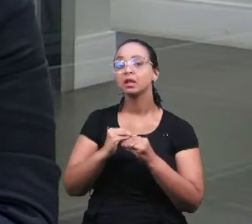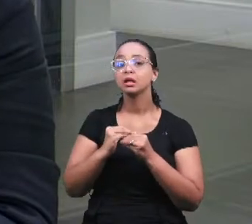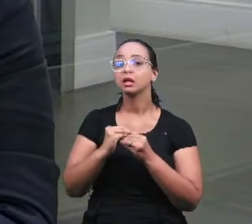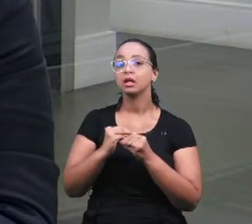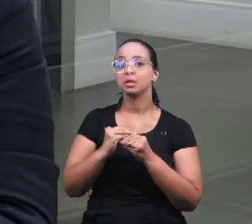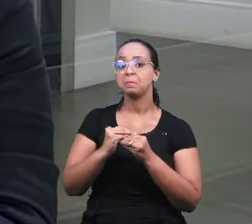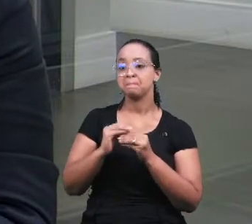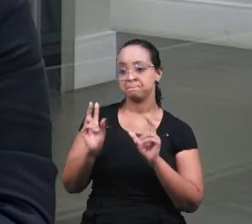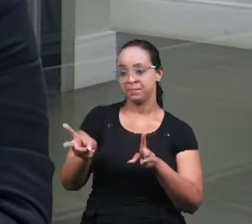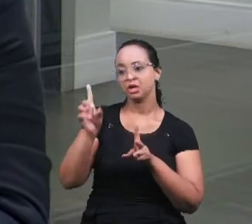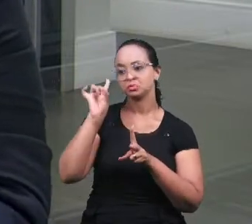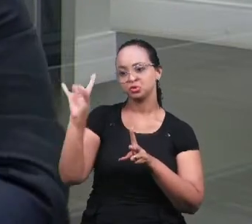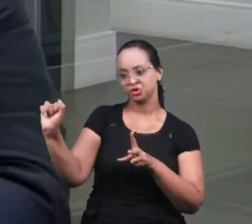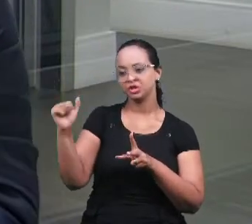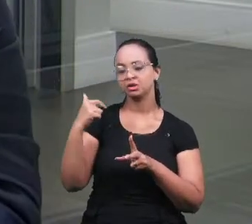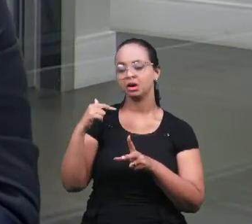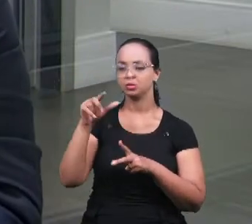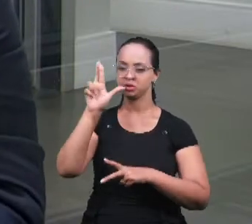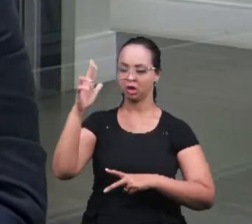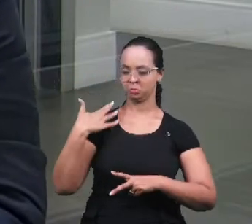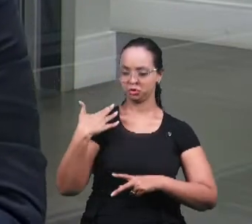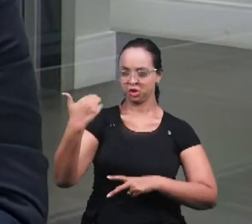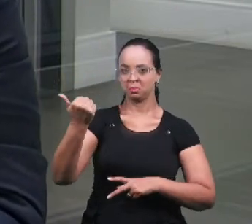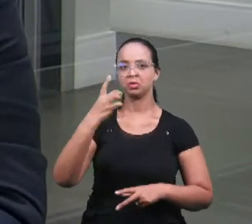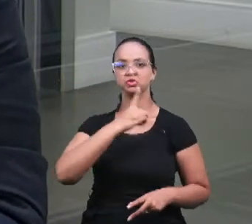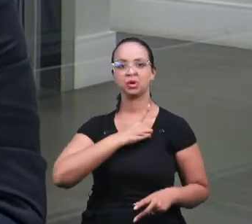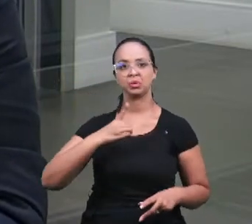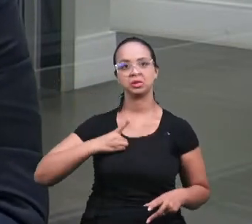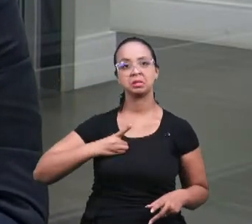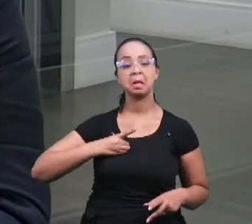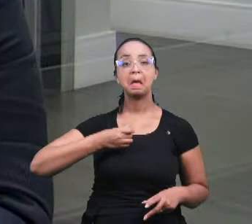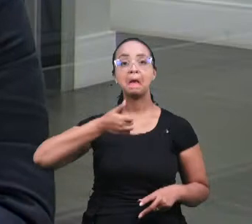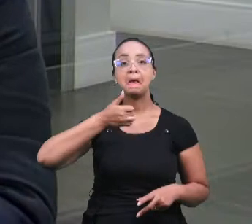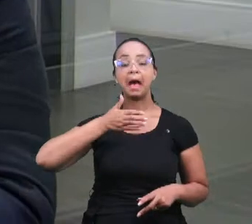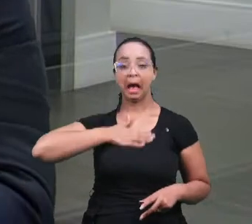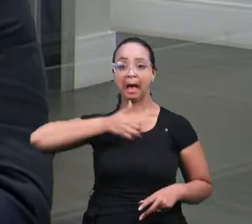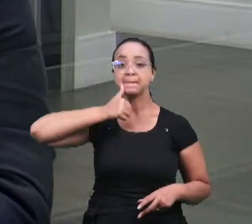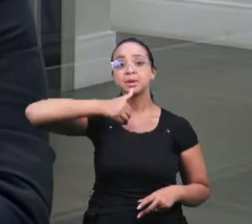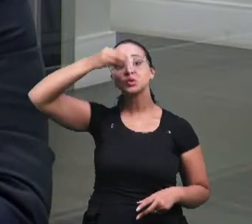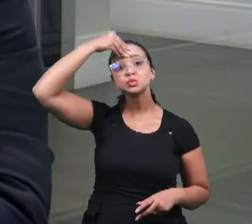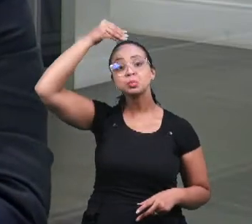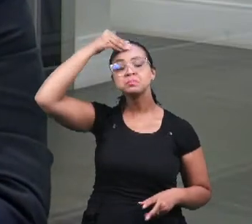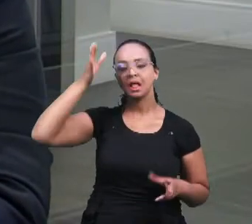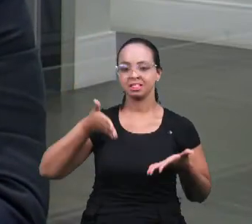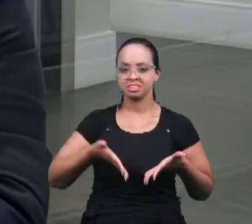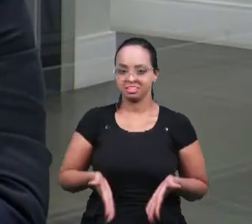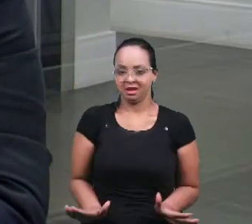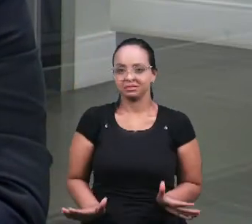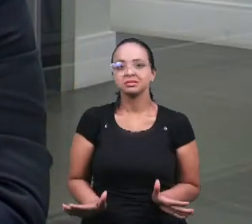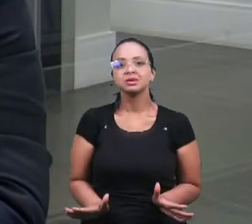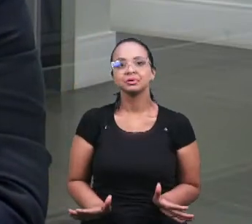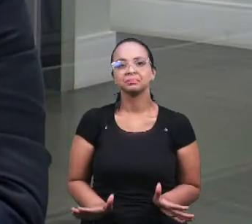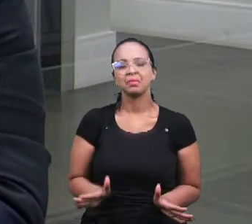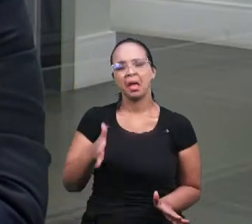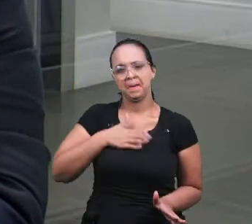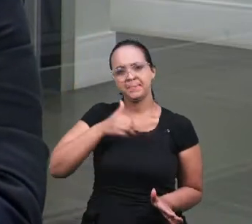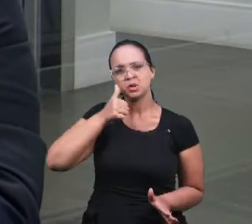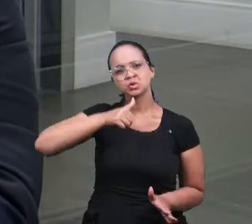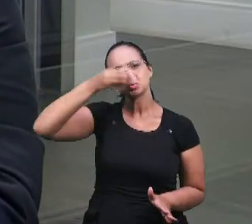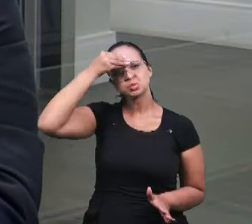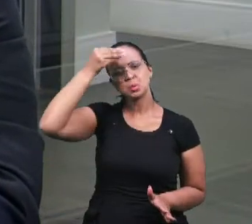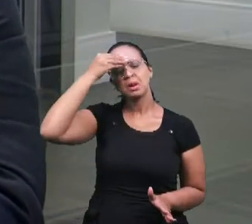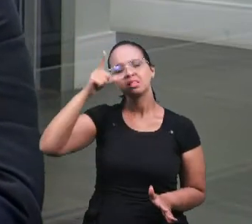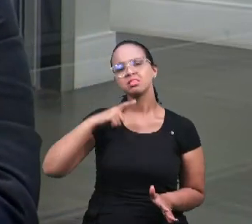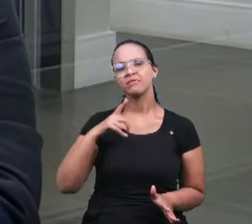que eu fui chamado para o diaconato, nasceu a minha sobrinha. E a minha sobrinha, ela teve um problema